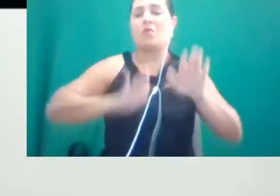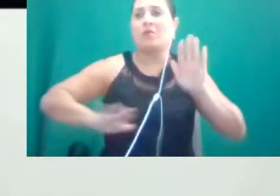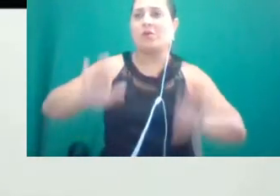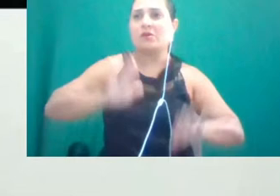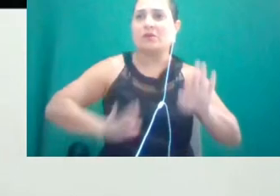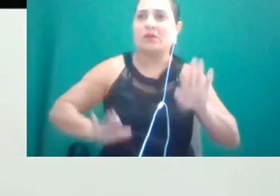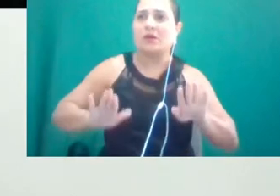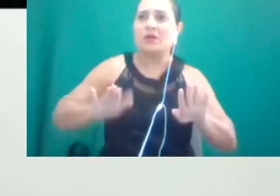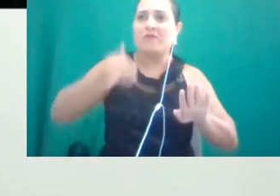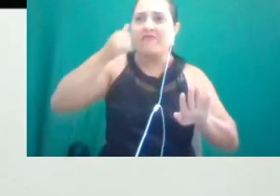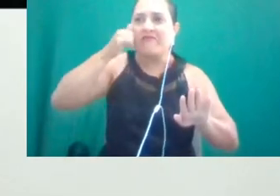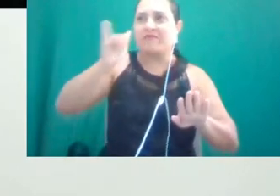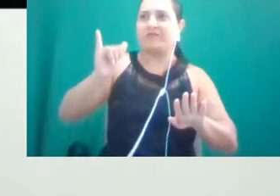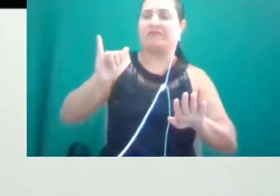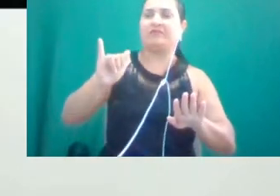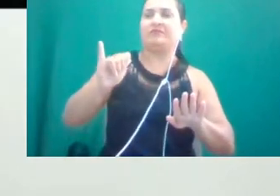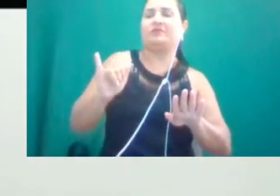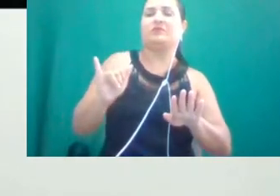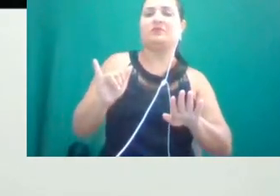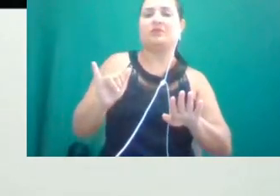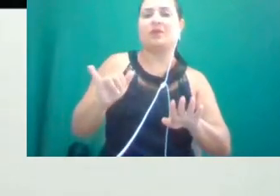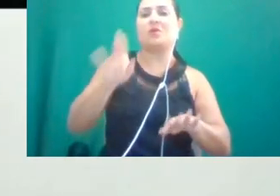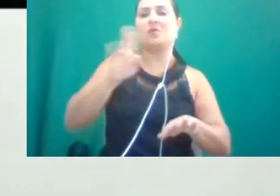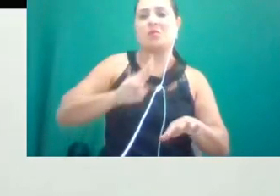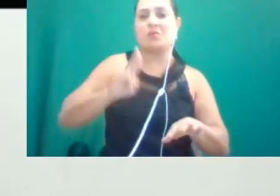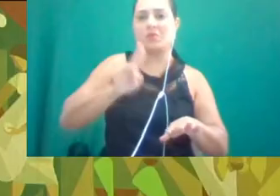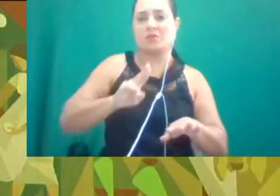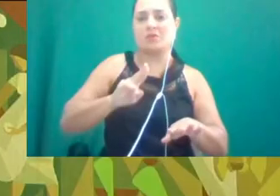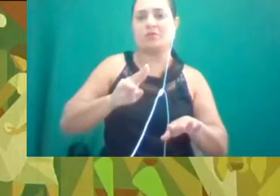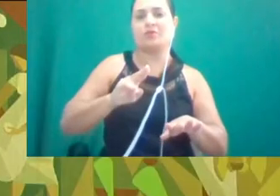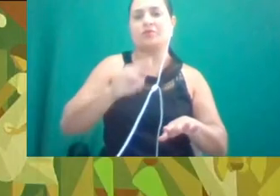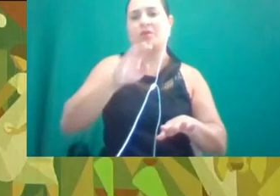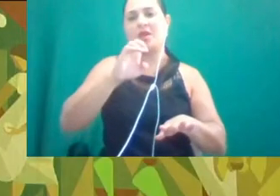bem-estar e do desenvolvimento da humanidade.